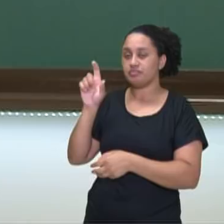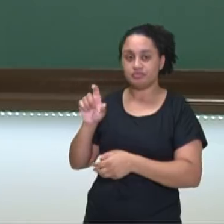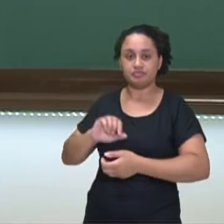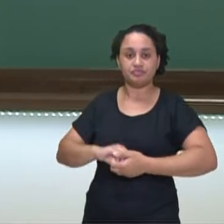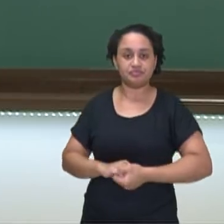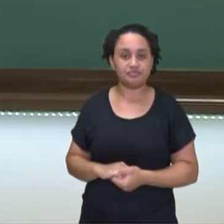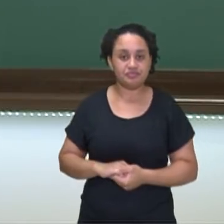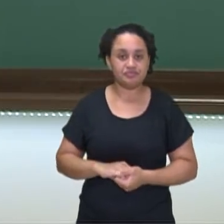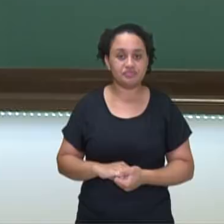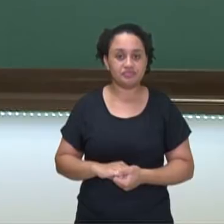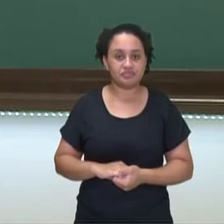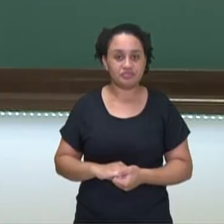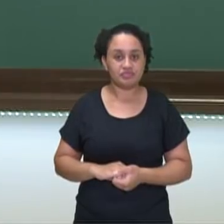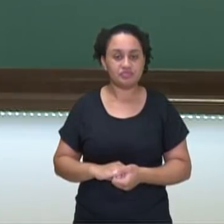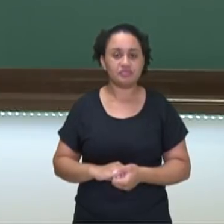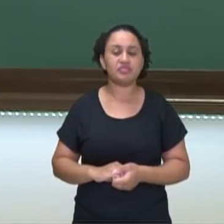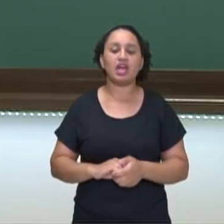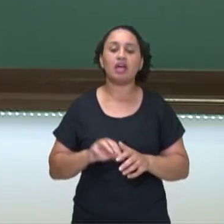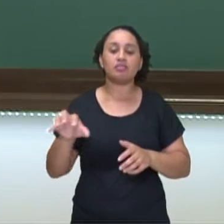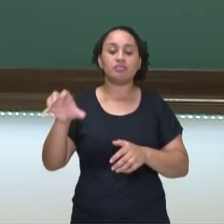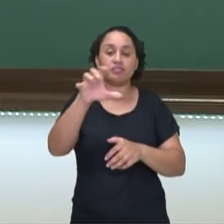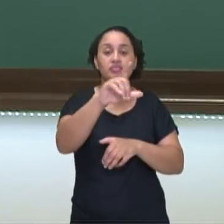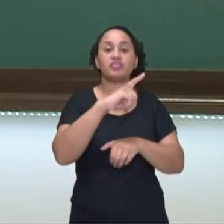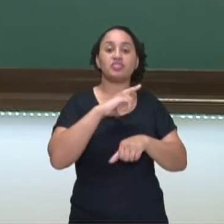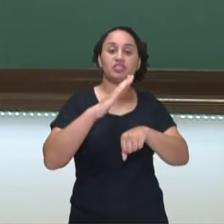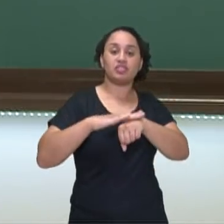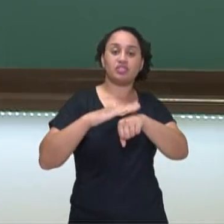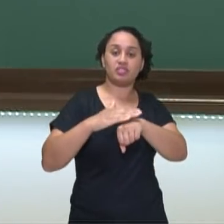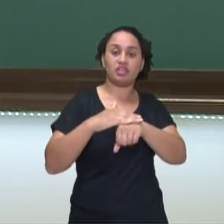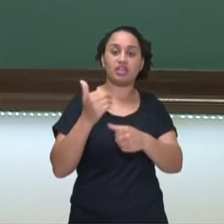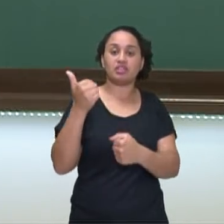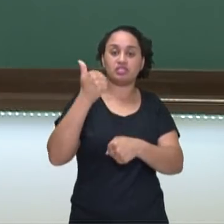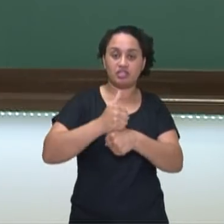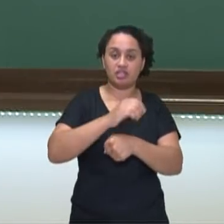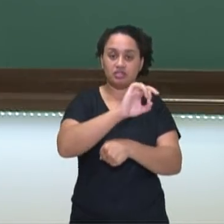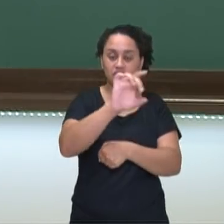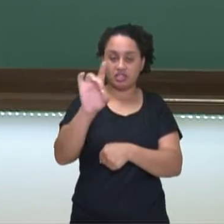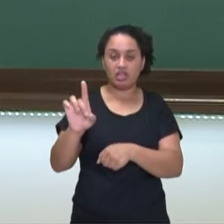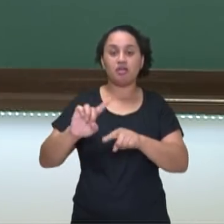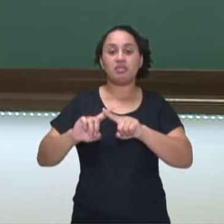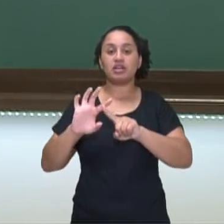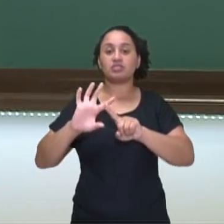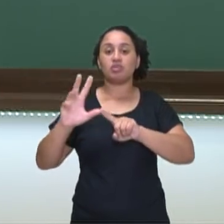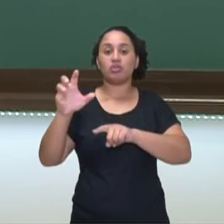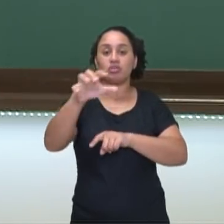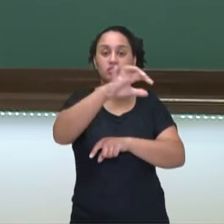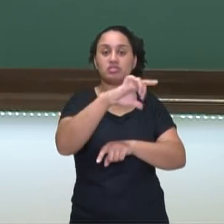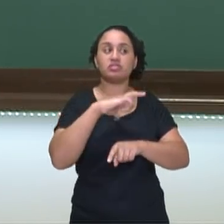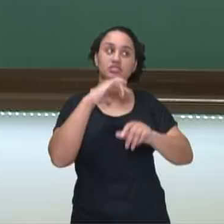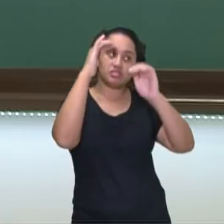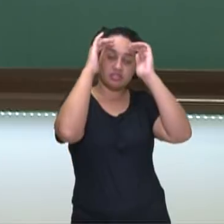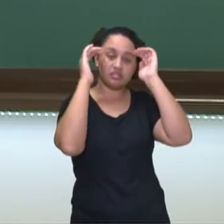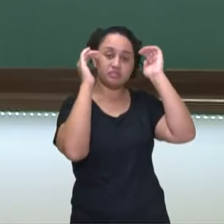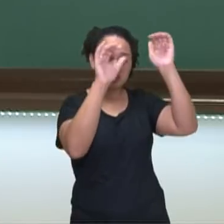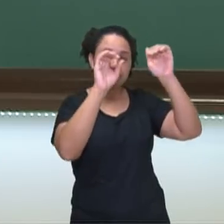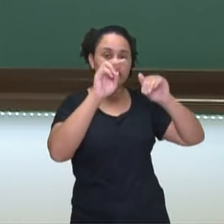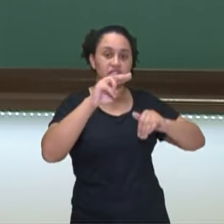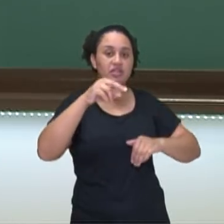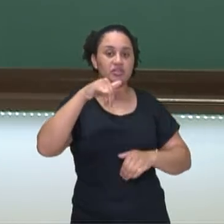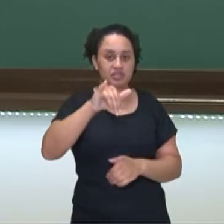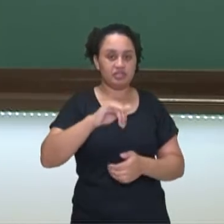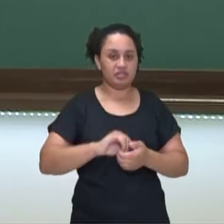líderes deviam obediência ao Oni de Ifé. Ok? Tranquilo? Facinho, né?